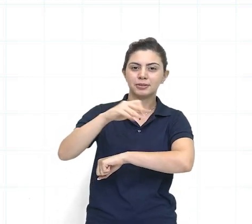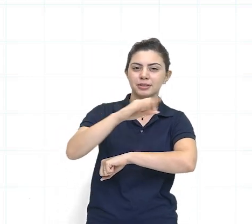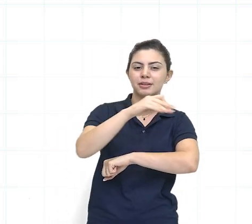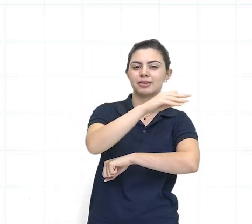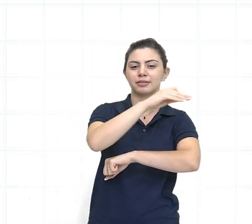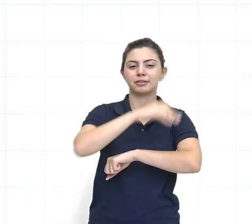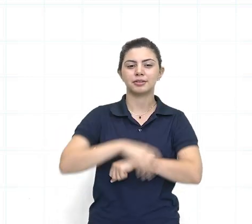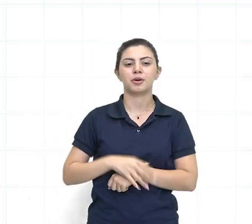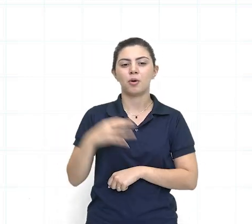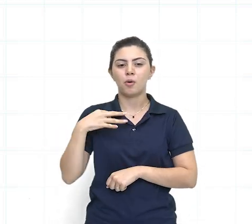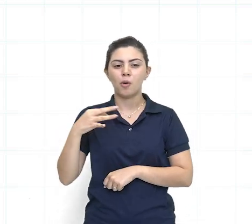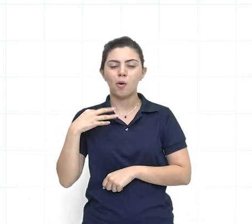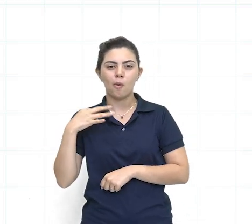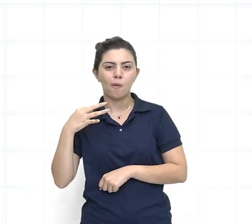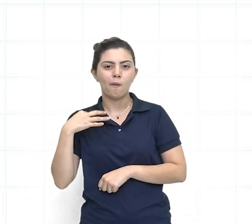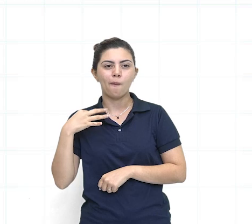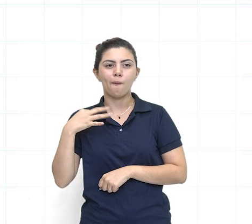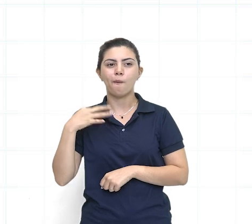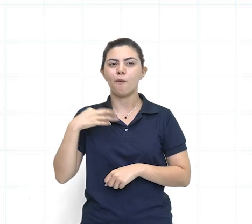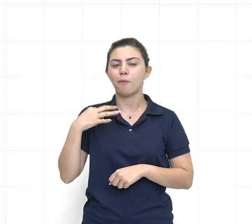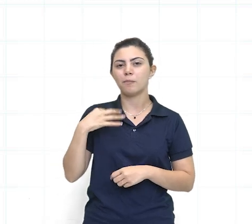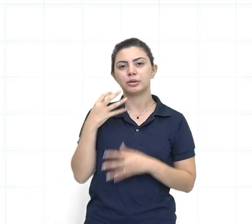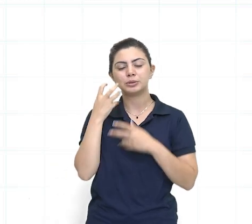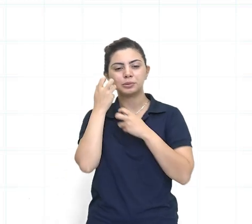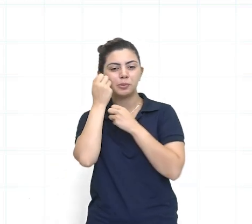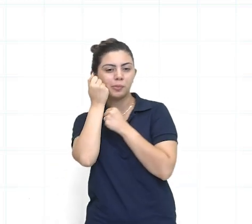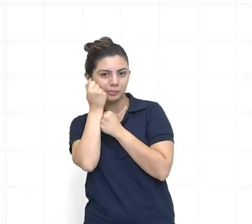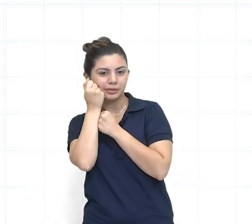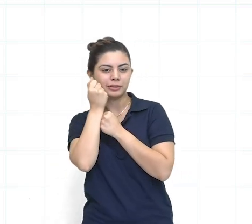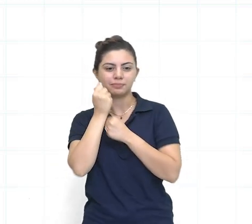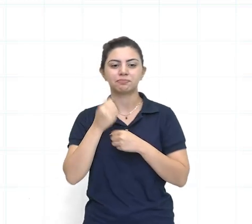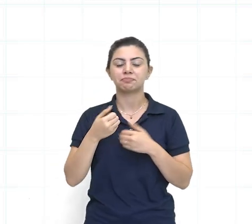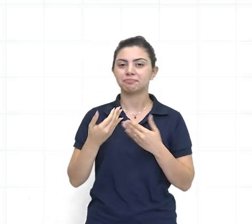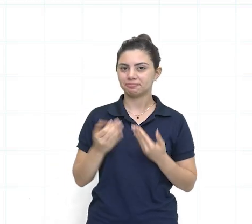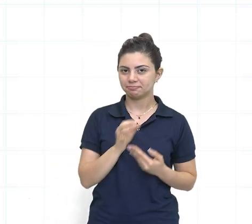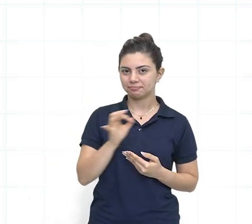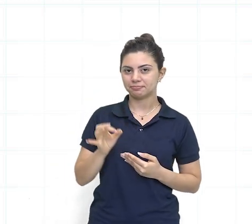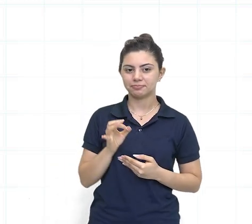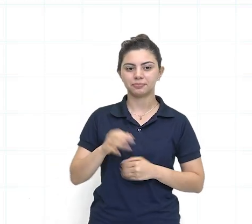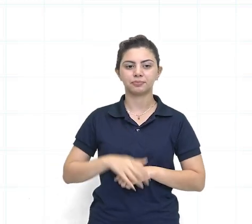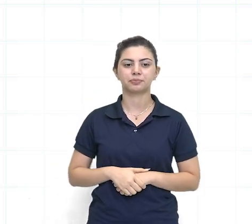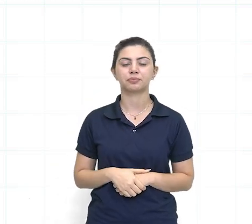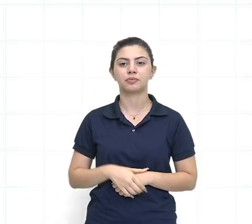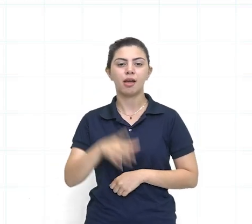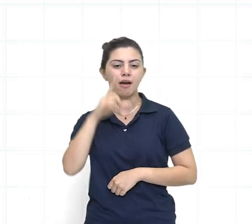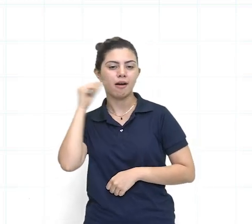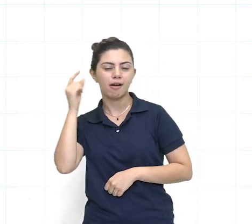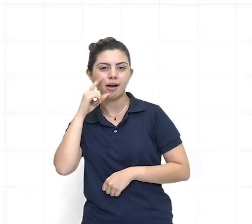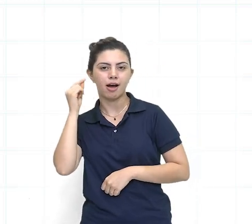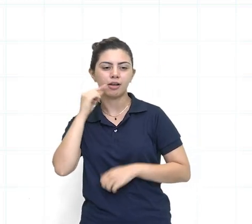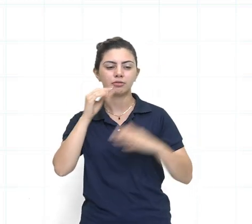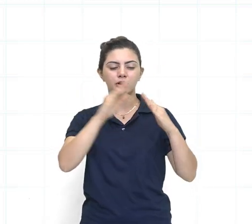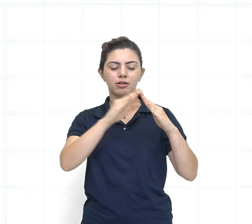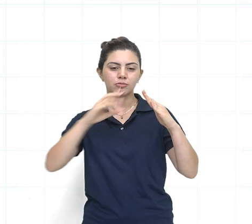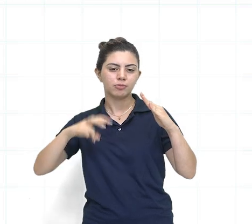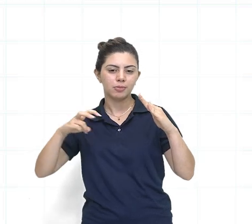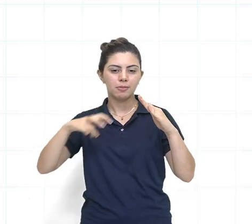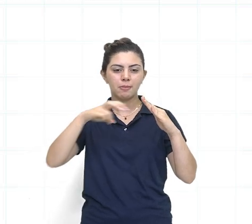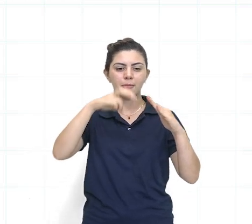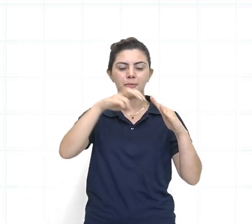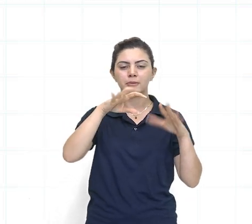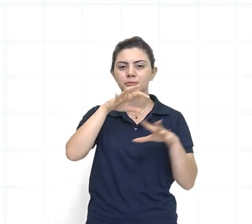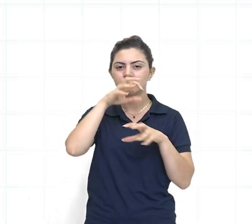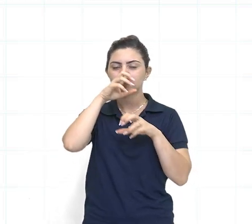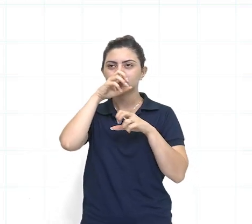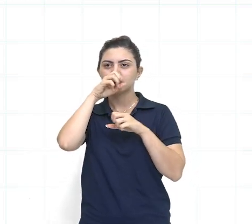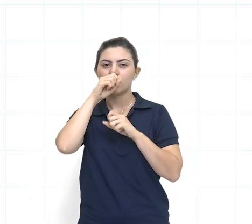Roth. Passarinho na janela, pijama de flanela na panela. Gato andando no telhado, cheirinho de